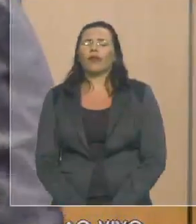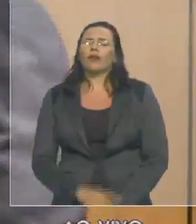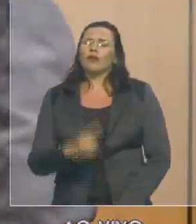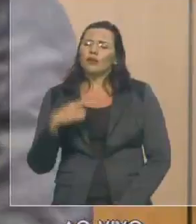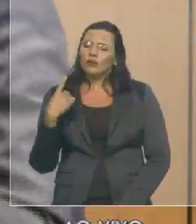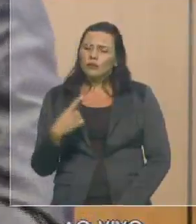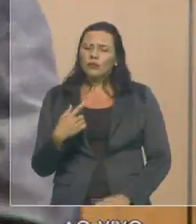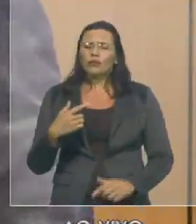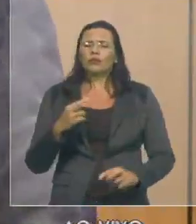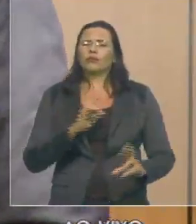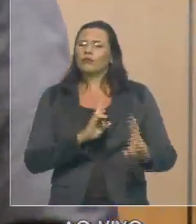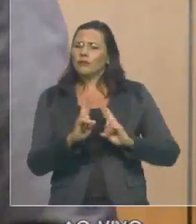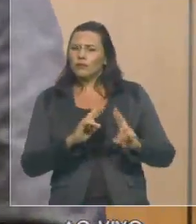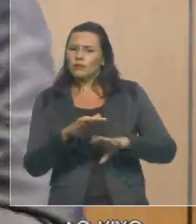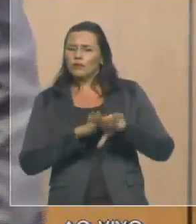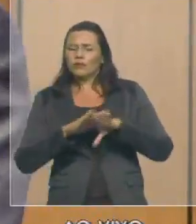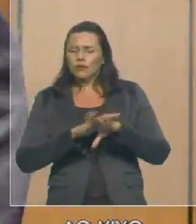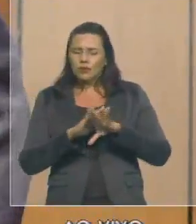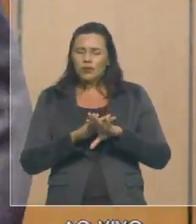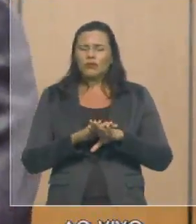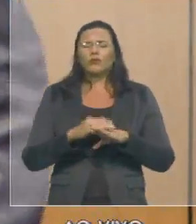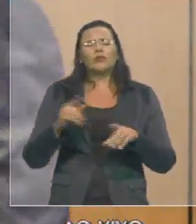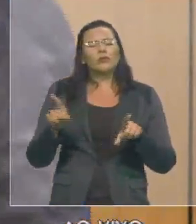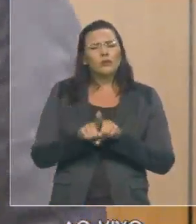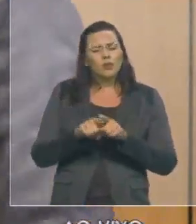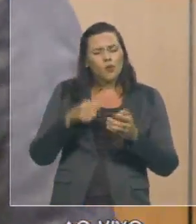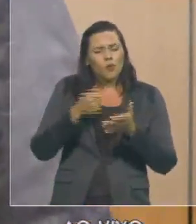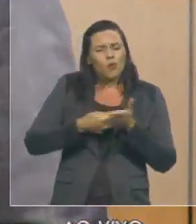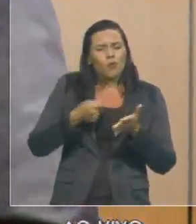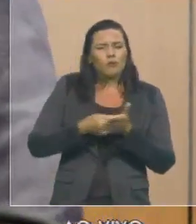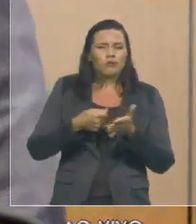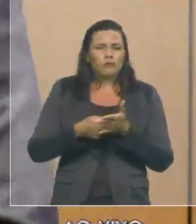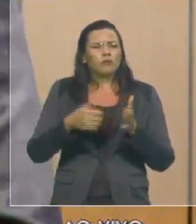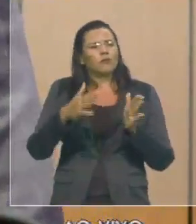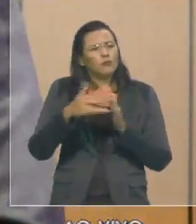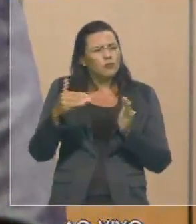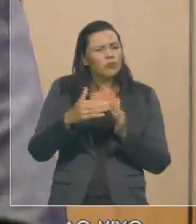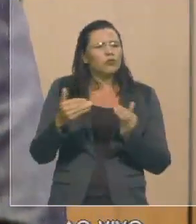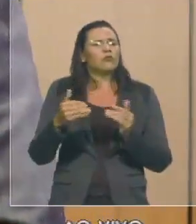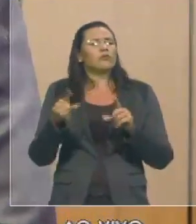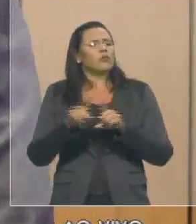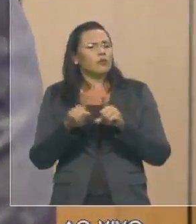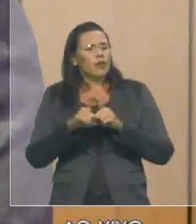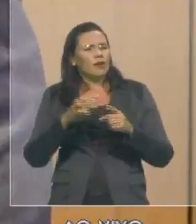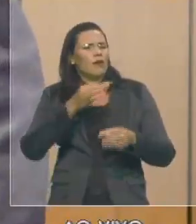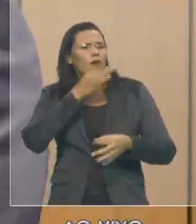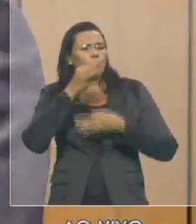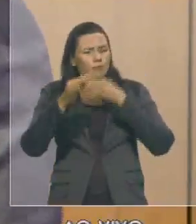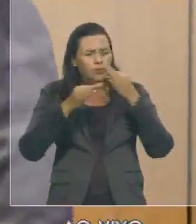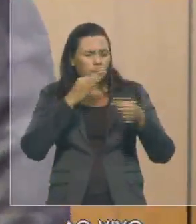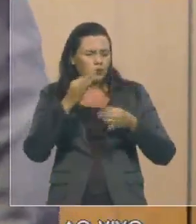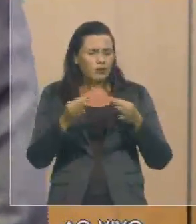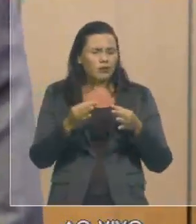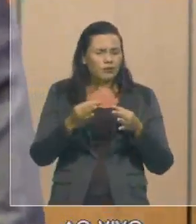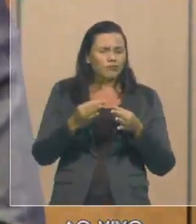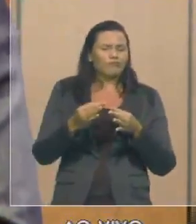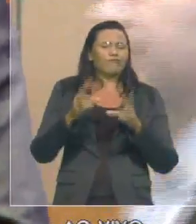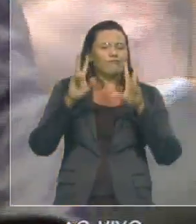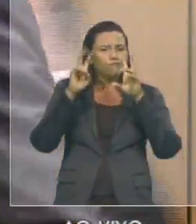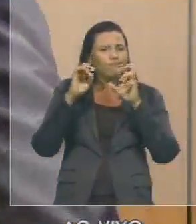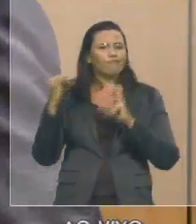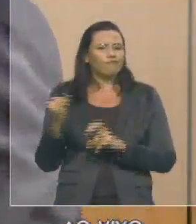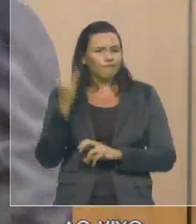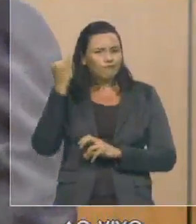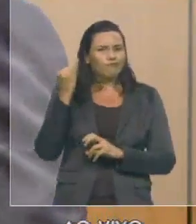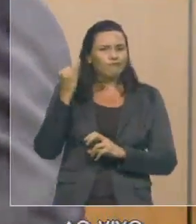cobrar, reivindicar e propor, acima de tudo também, algumas questões que são pertinentes ao desenvolvimento econômico